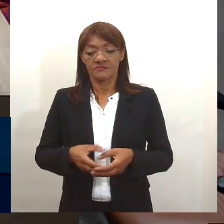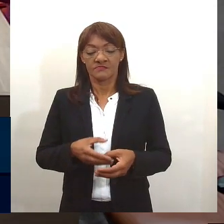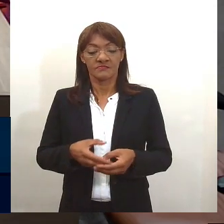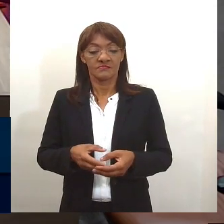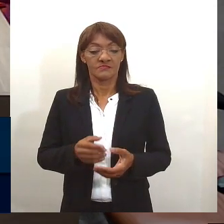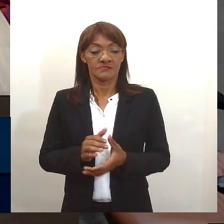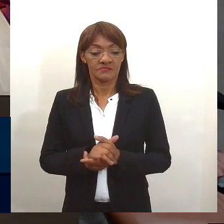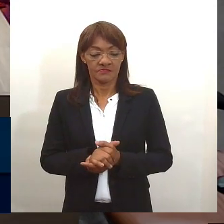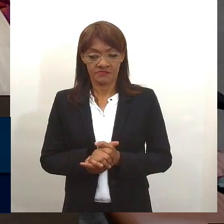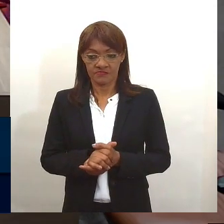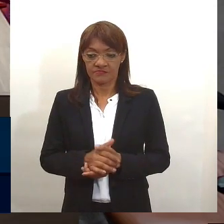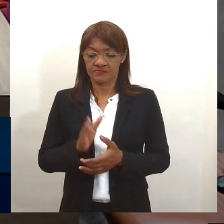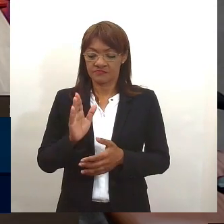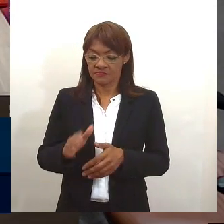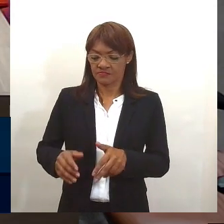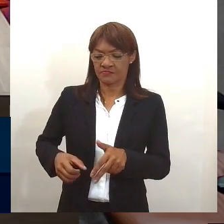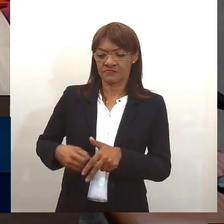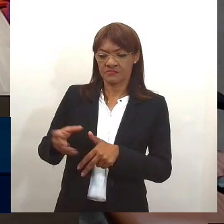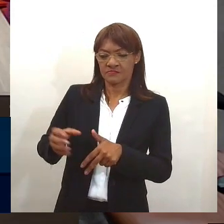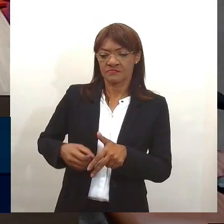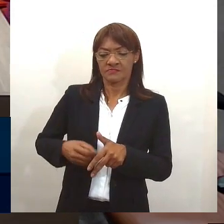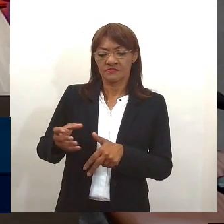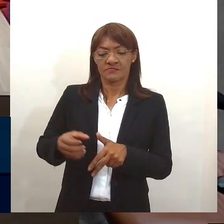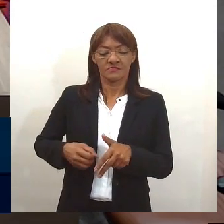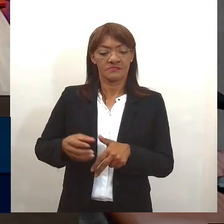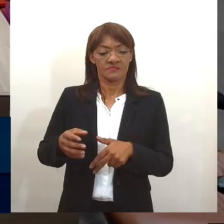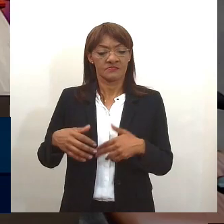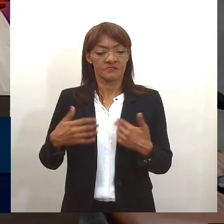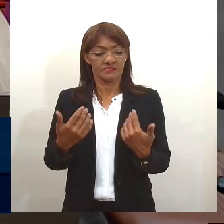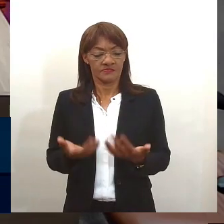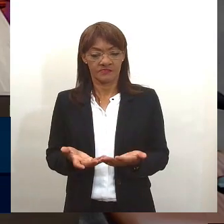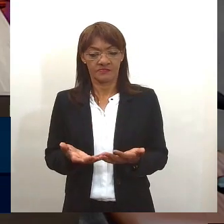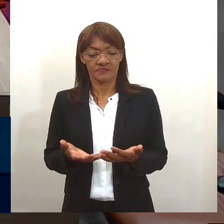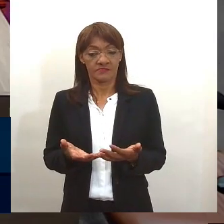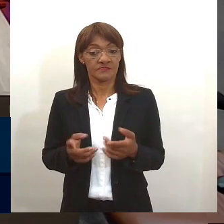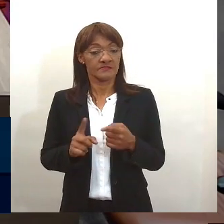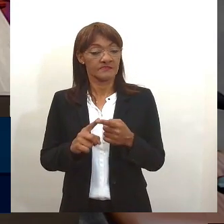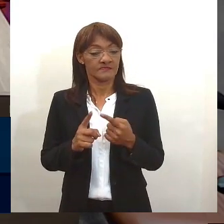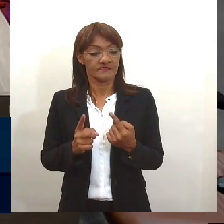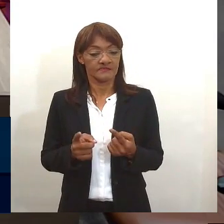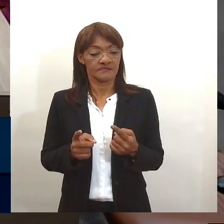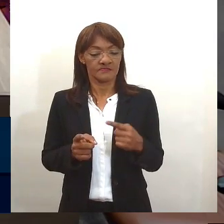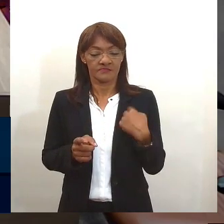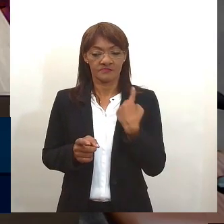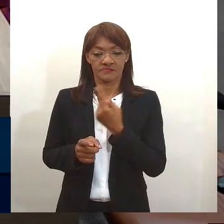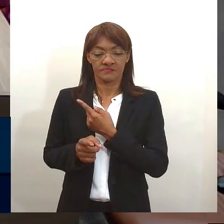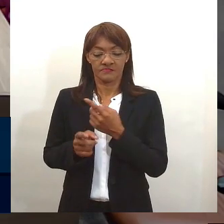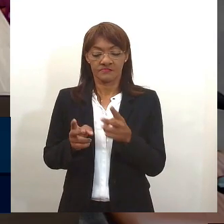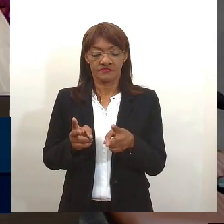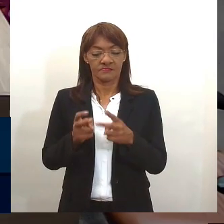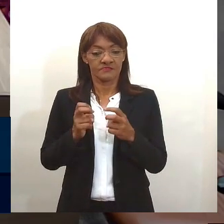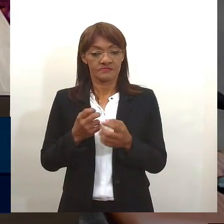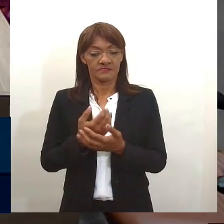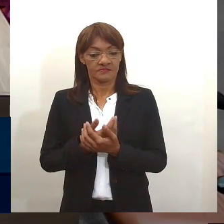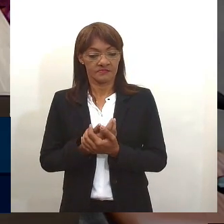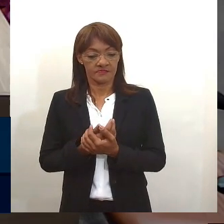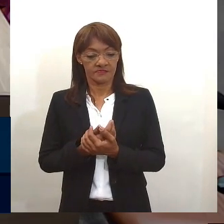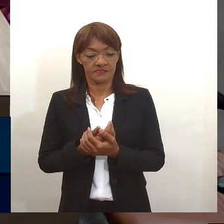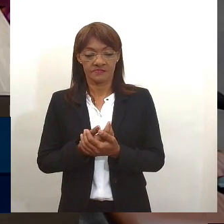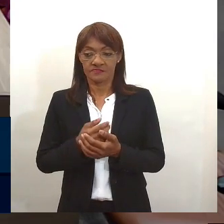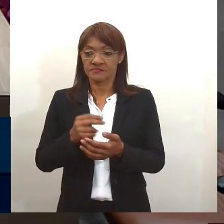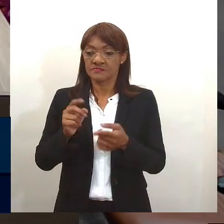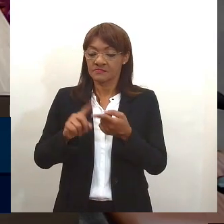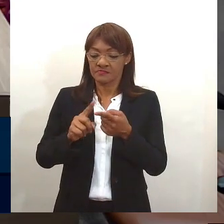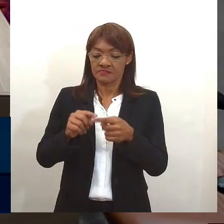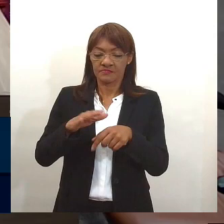consequências que isso pode ter, mas quando a gente percebe, né, esses concursos PSS, que muitas das